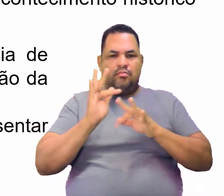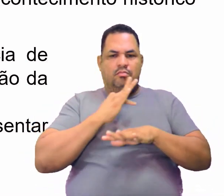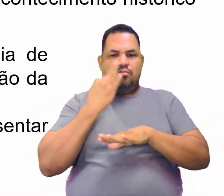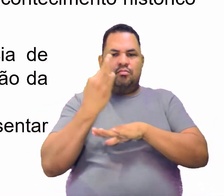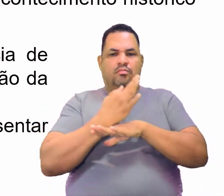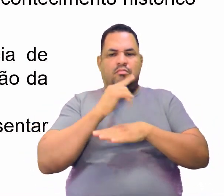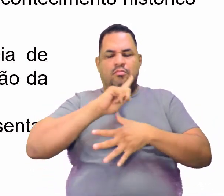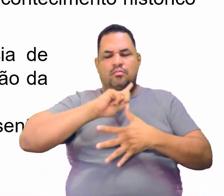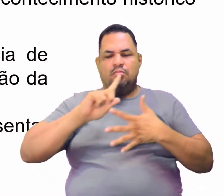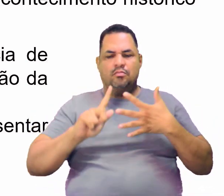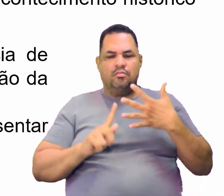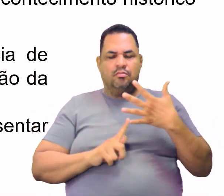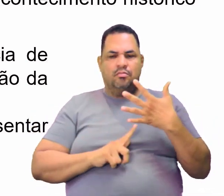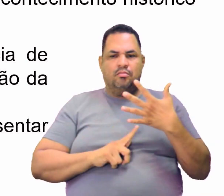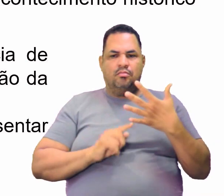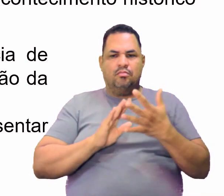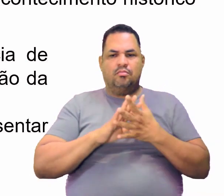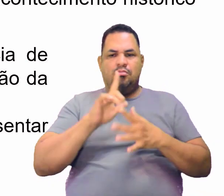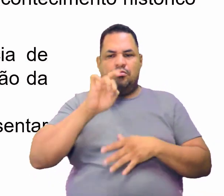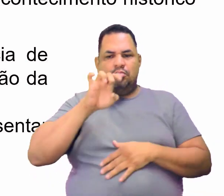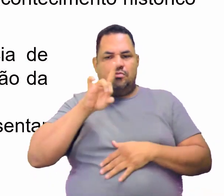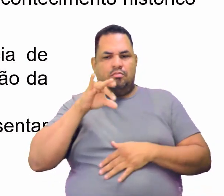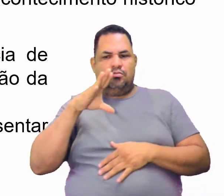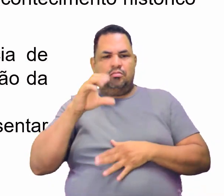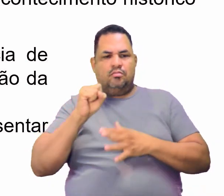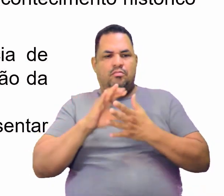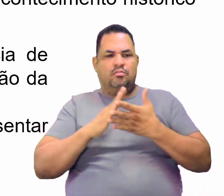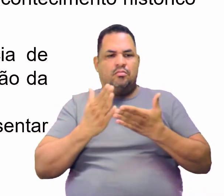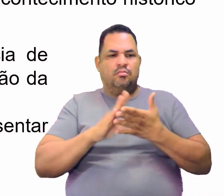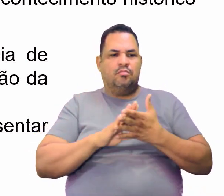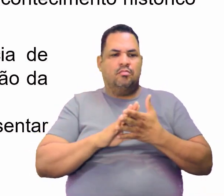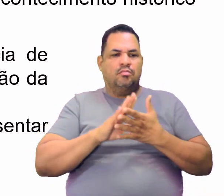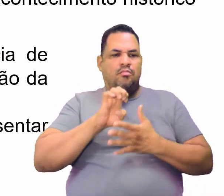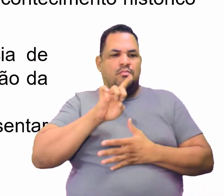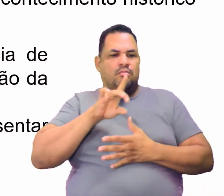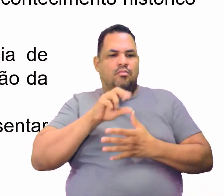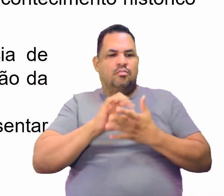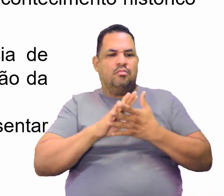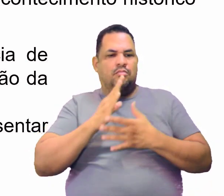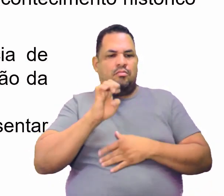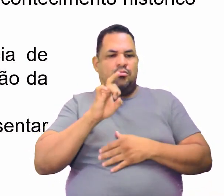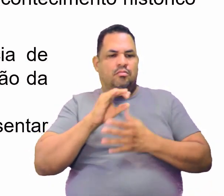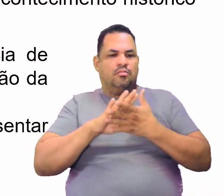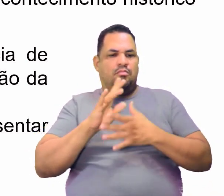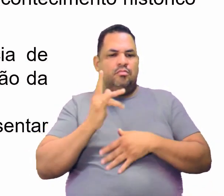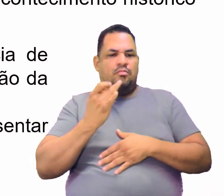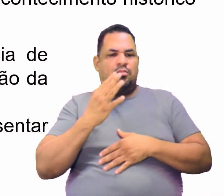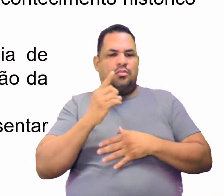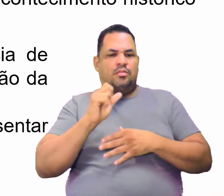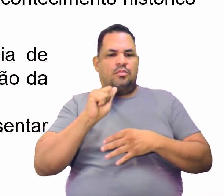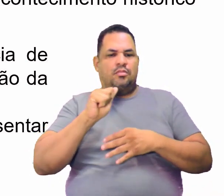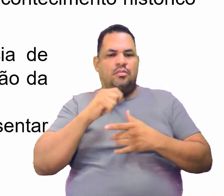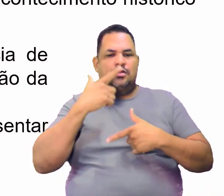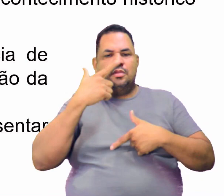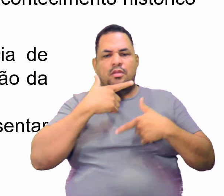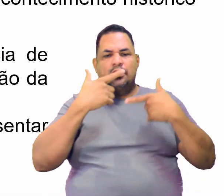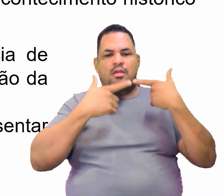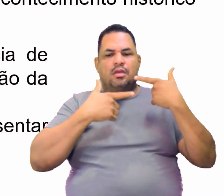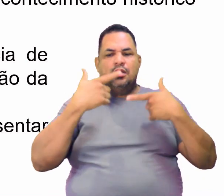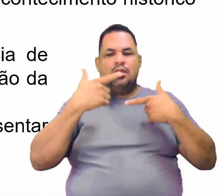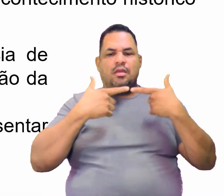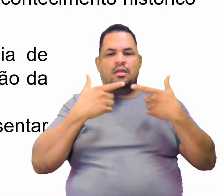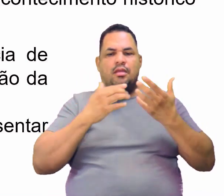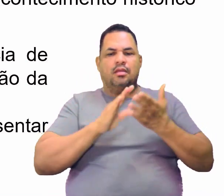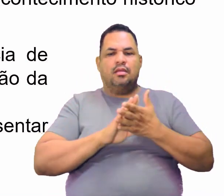estruturas formais do gênero lírico são a elegia, o soneto, o hino, a sátira, o